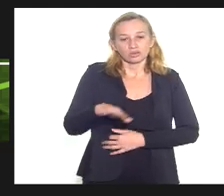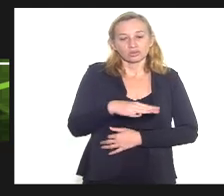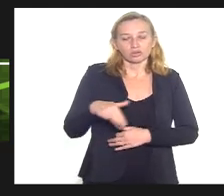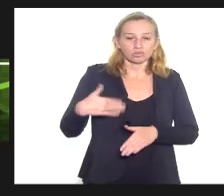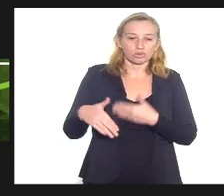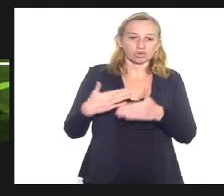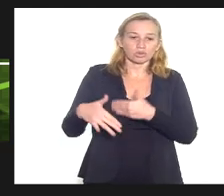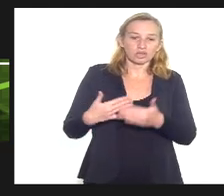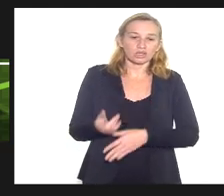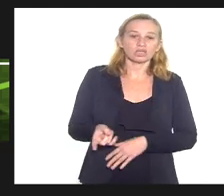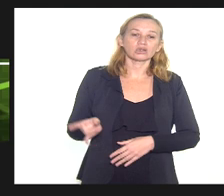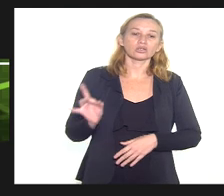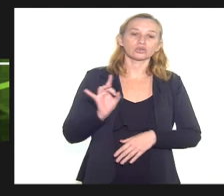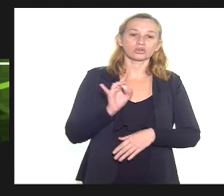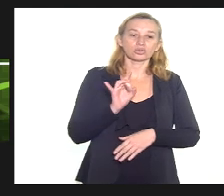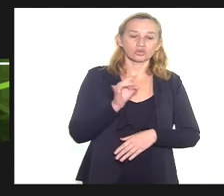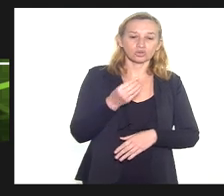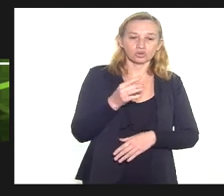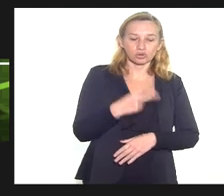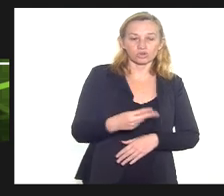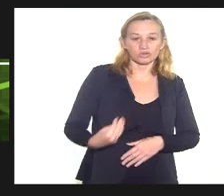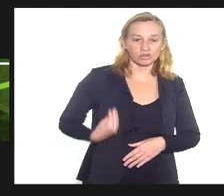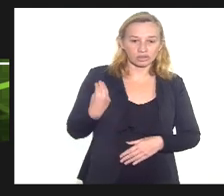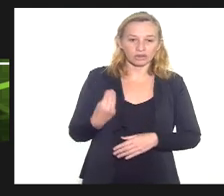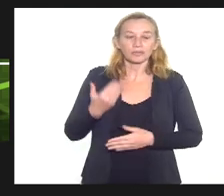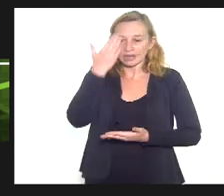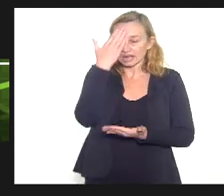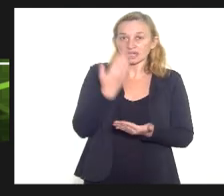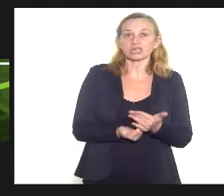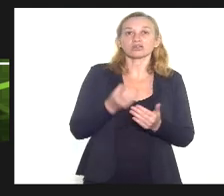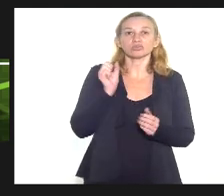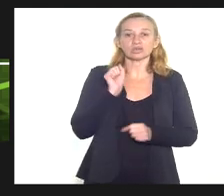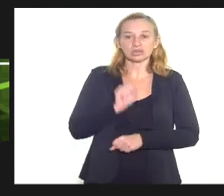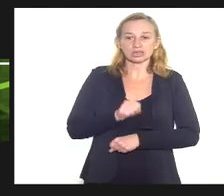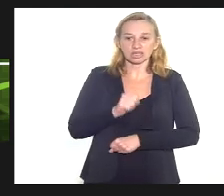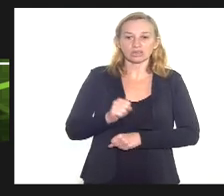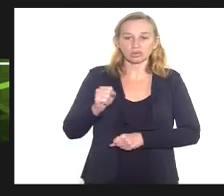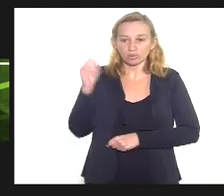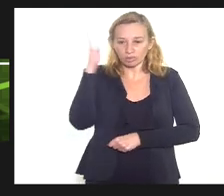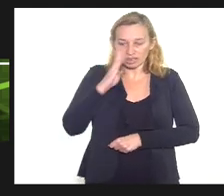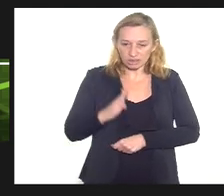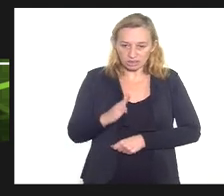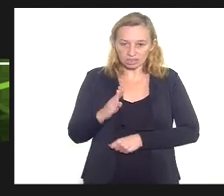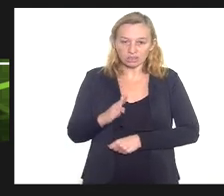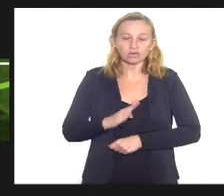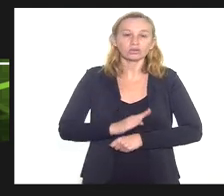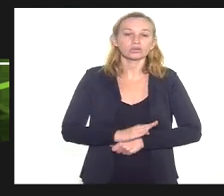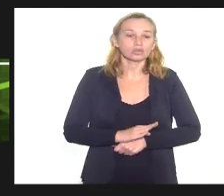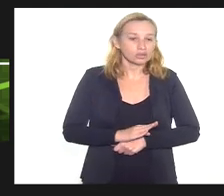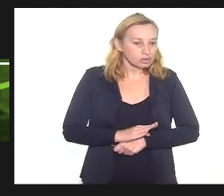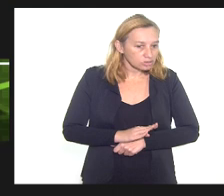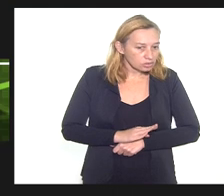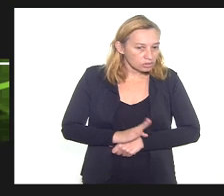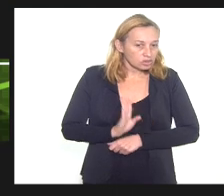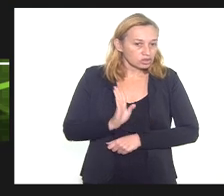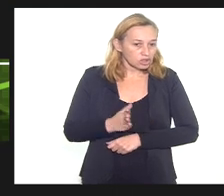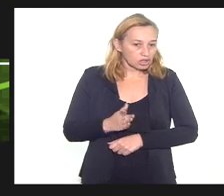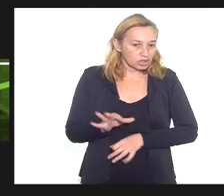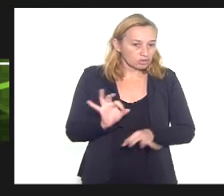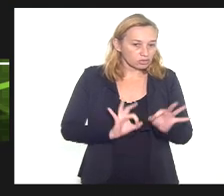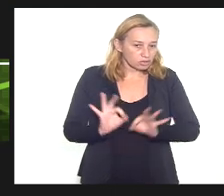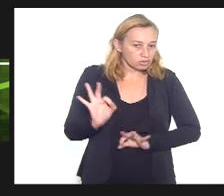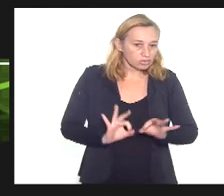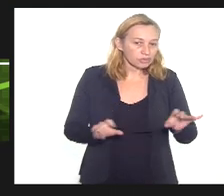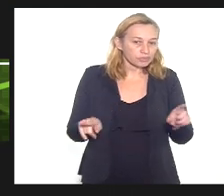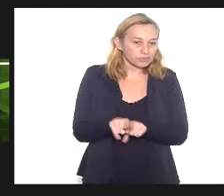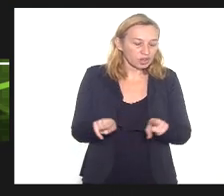até durante toda a sua vida útil. Acreditamos, sim, portanto, que o Brasil não apenas tem um portfólio já em operação, mas